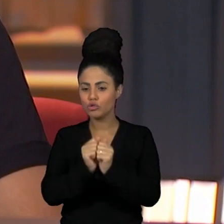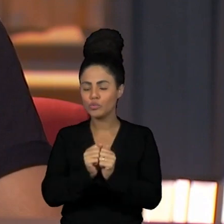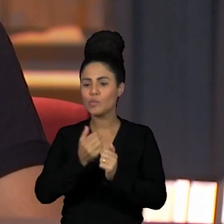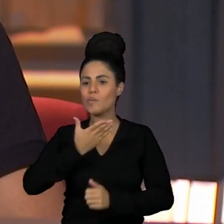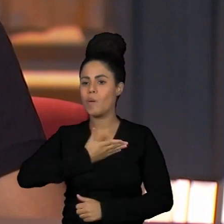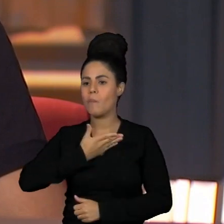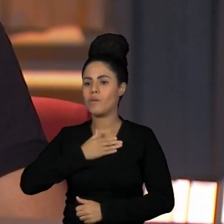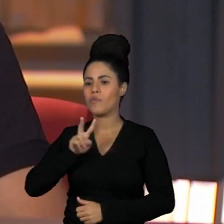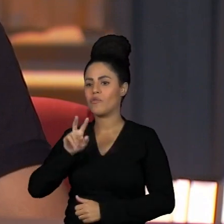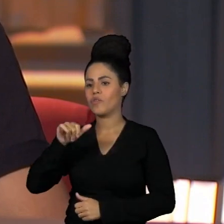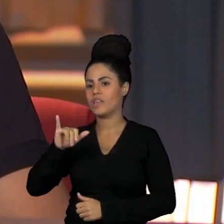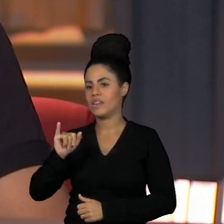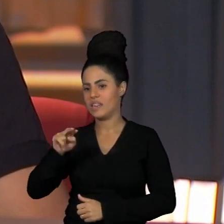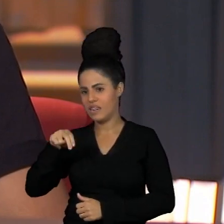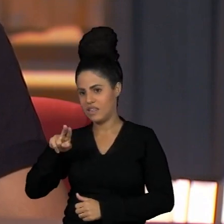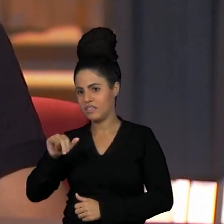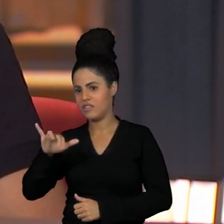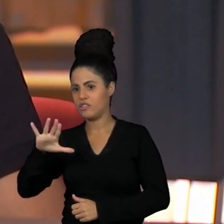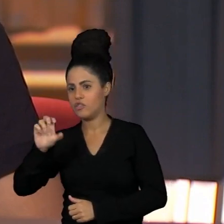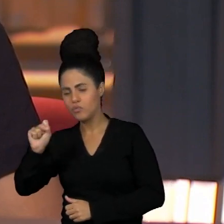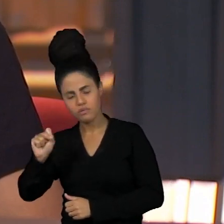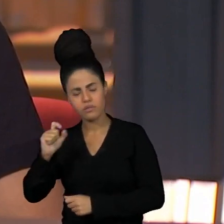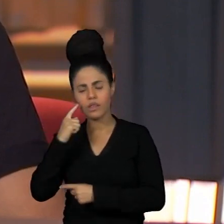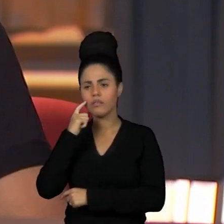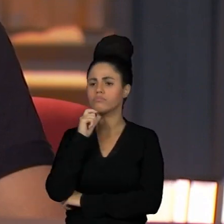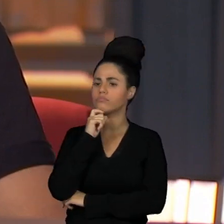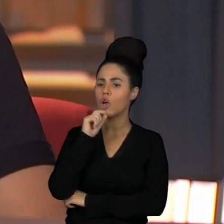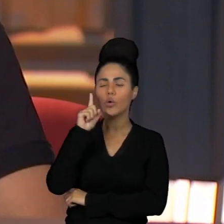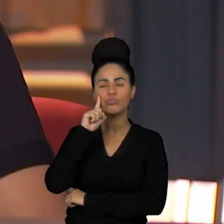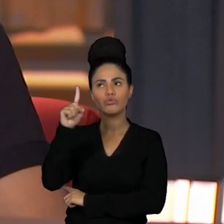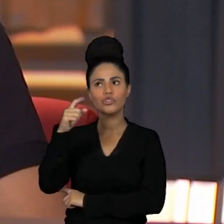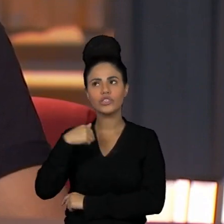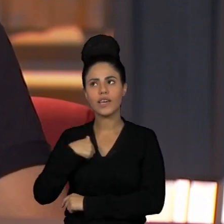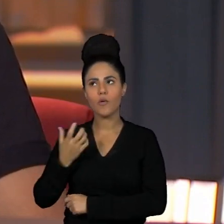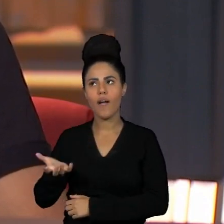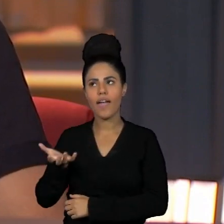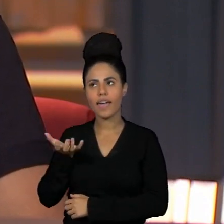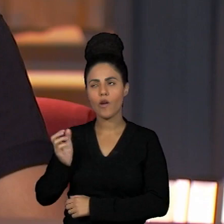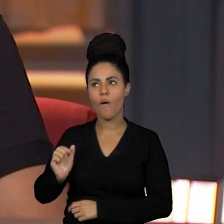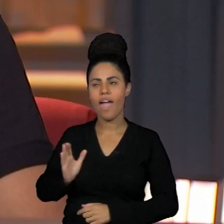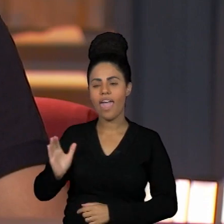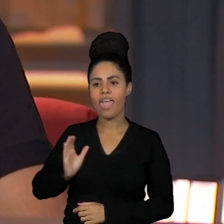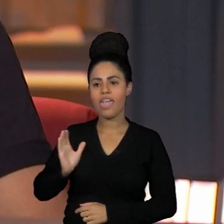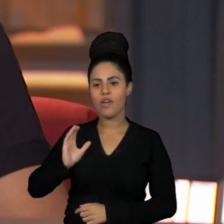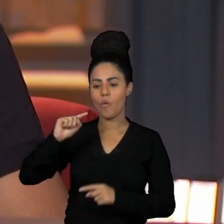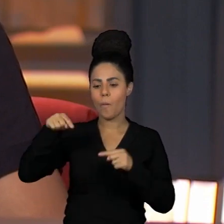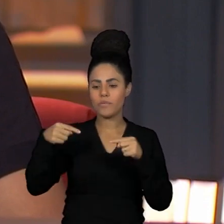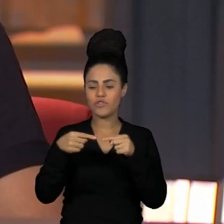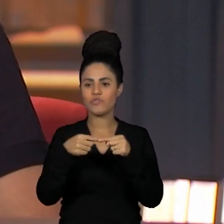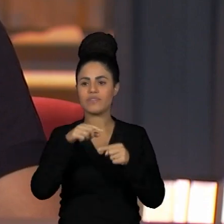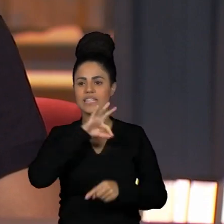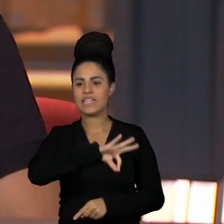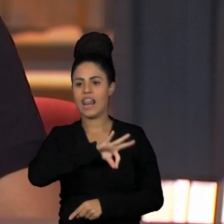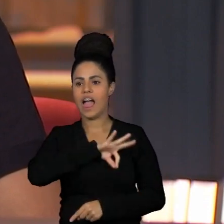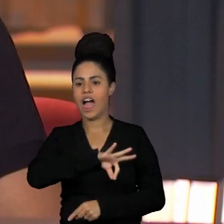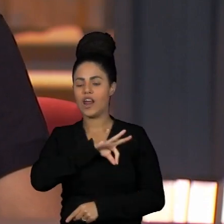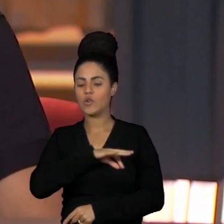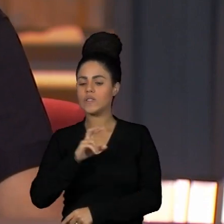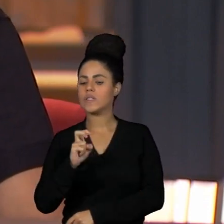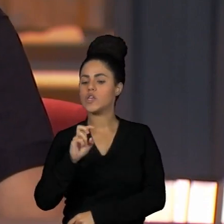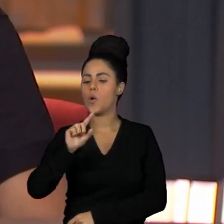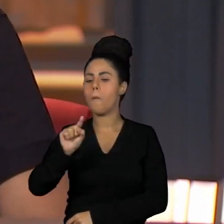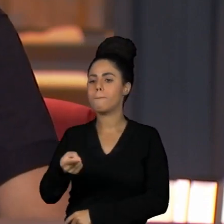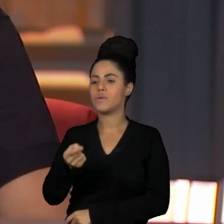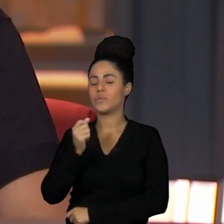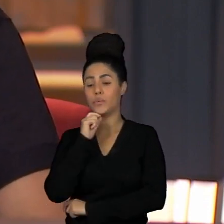escola já pensando, pô, um dia a gente vai ser rico. E eu lembro que uma meta na época era ter um salário de 5 mil reais. Isso eu estou